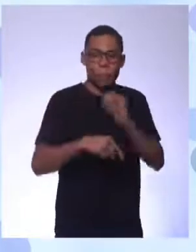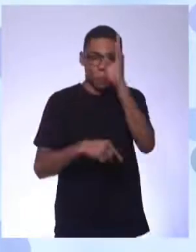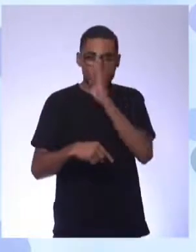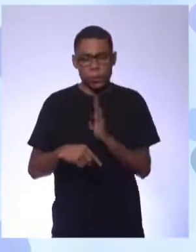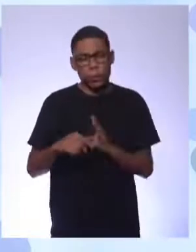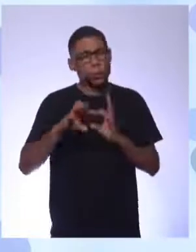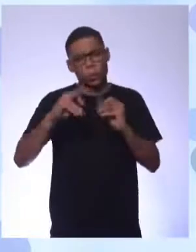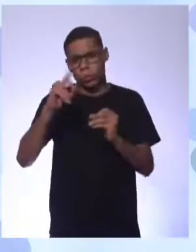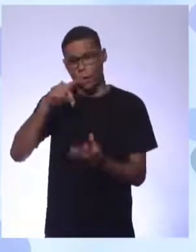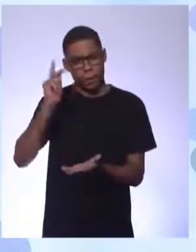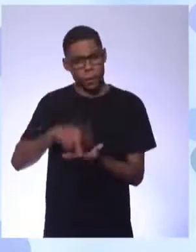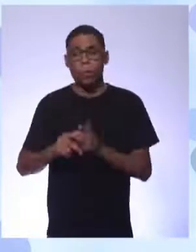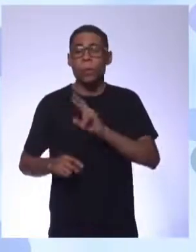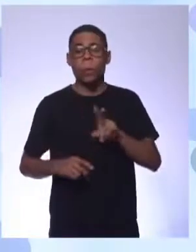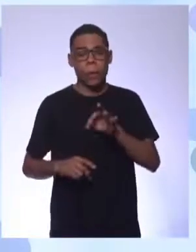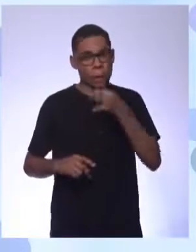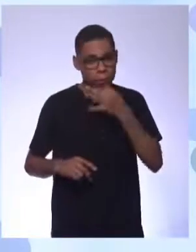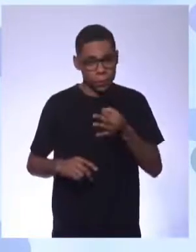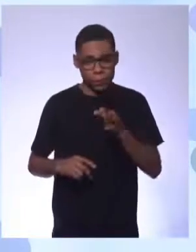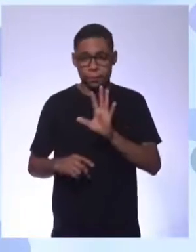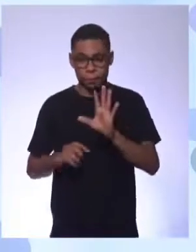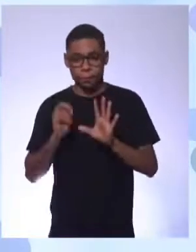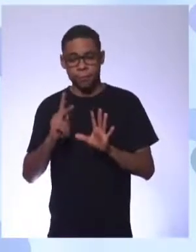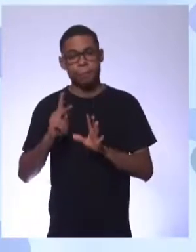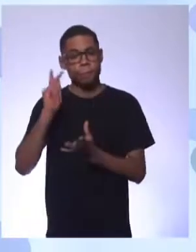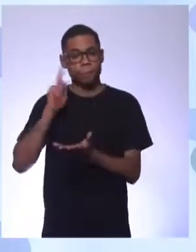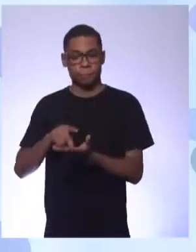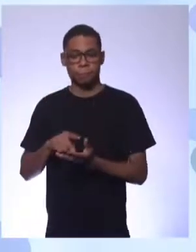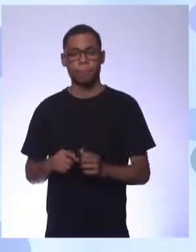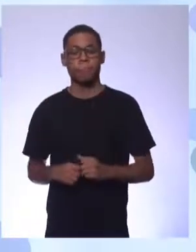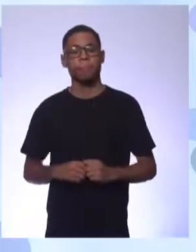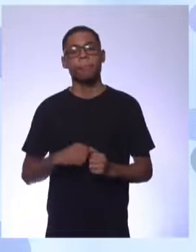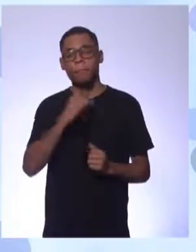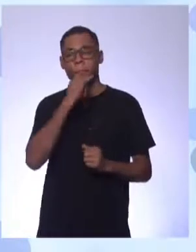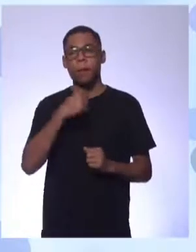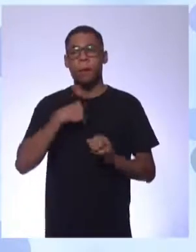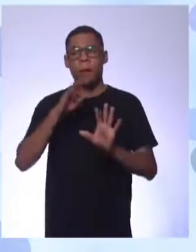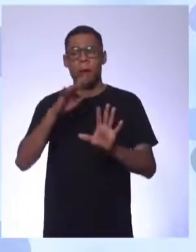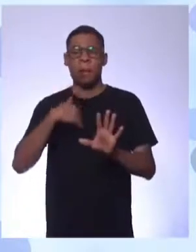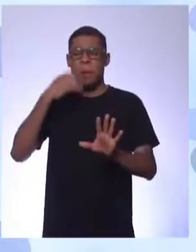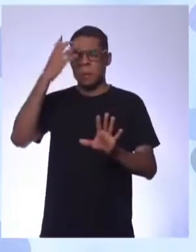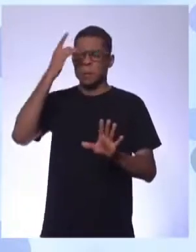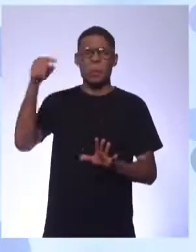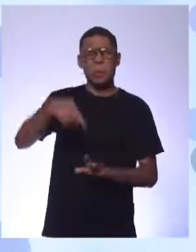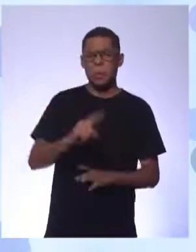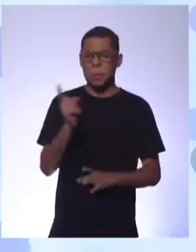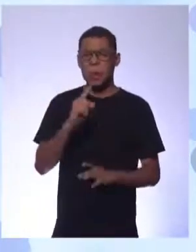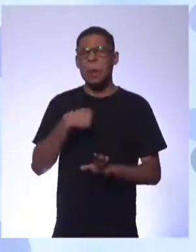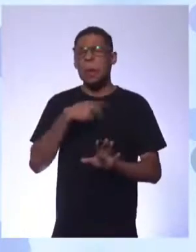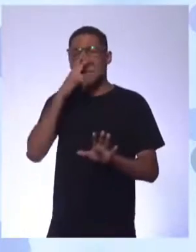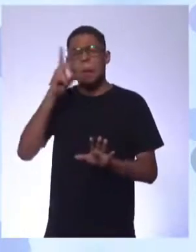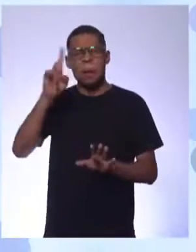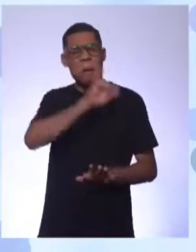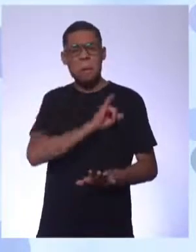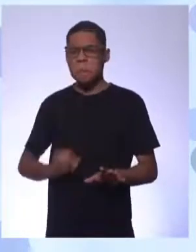histórico documentado, então são fatos. Então, olha, eu acho que ele não veio, eu acho que Napoleão não foi